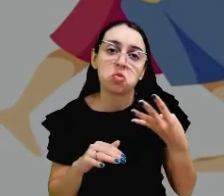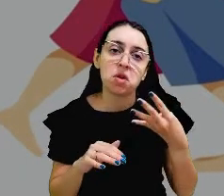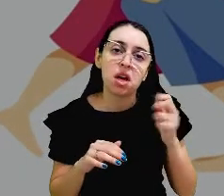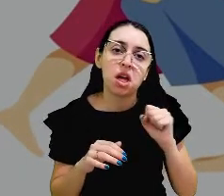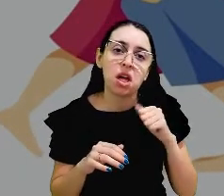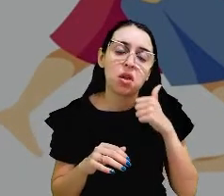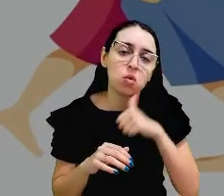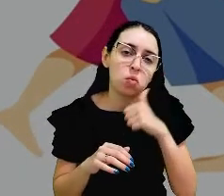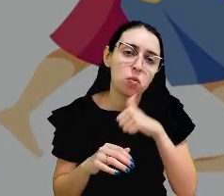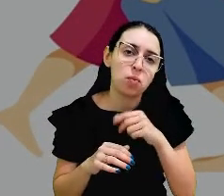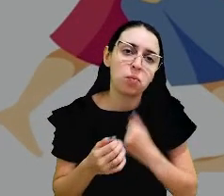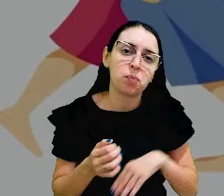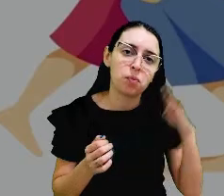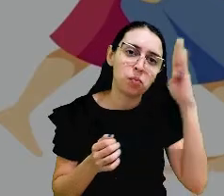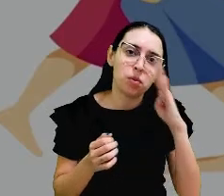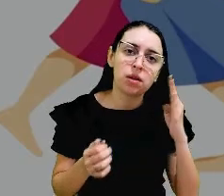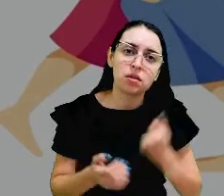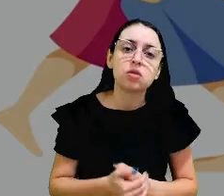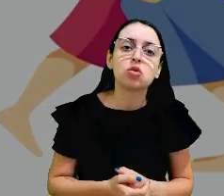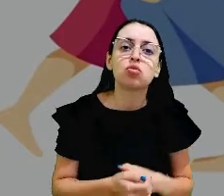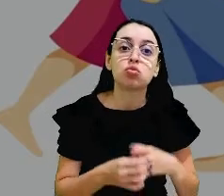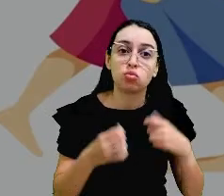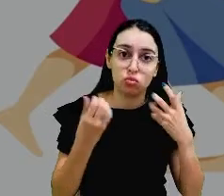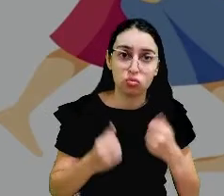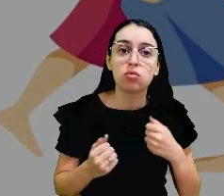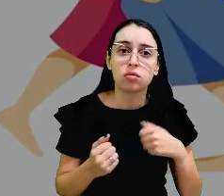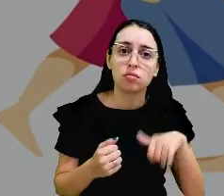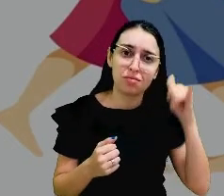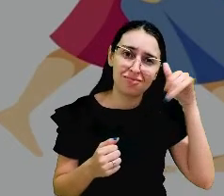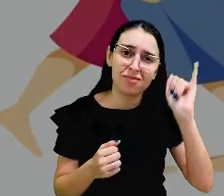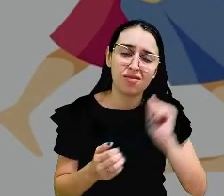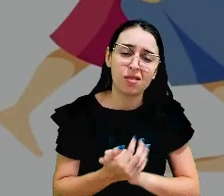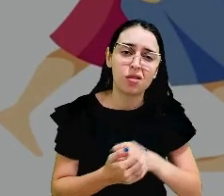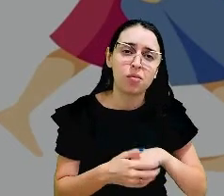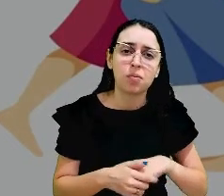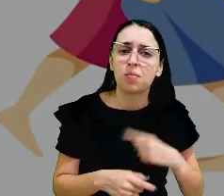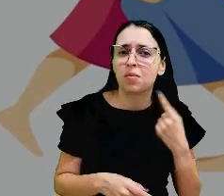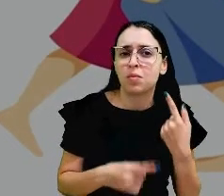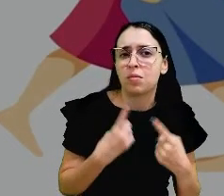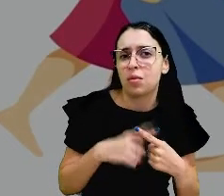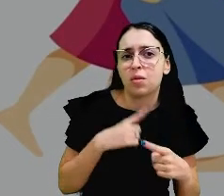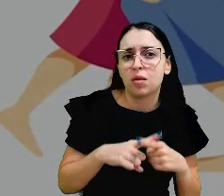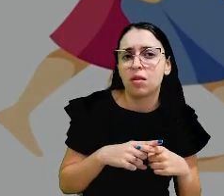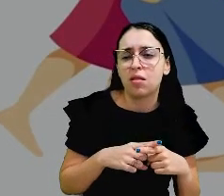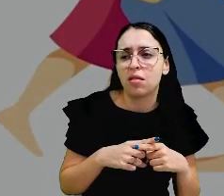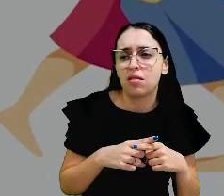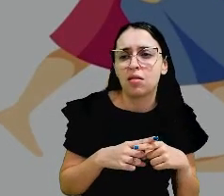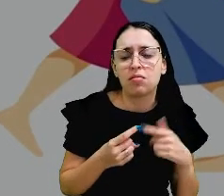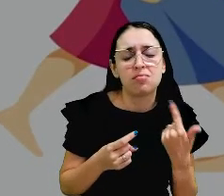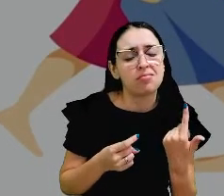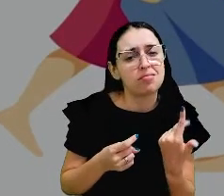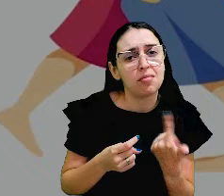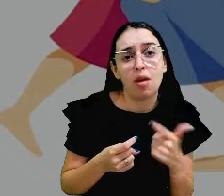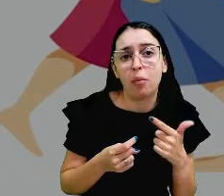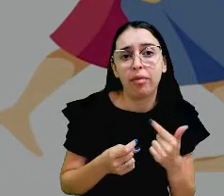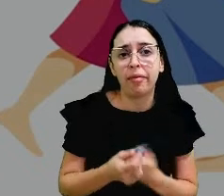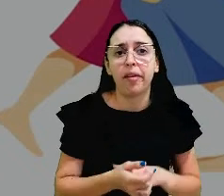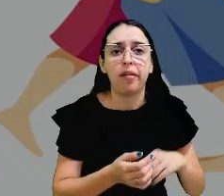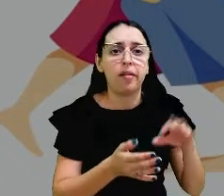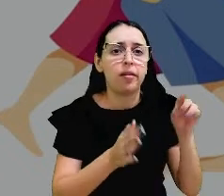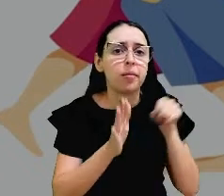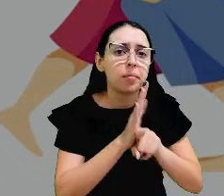sofreram violência obstétrica, segundo a Fundação Perseu Abramo. Por que nós não temos mais pesquisas e mais